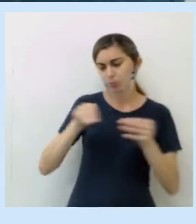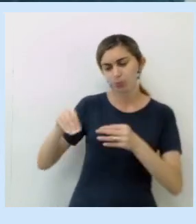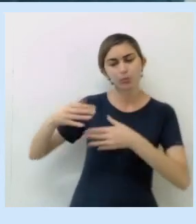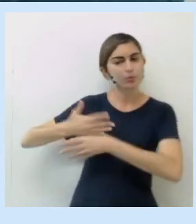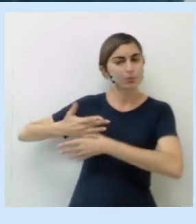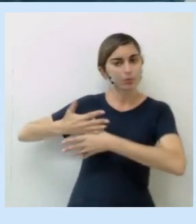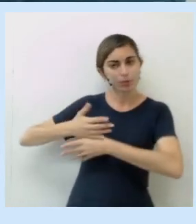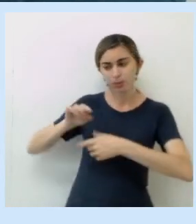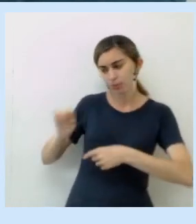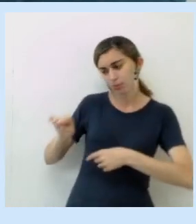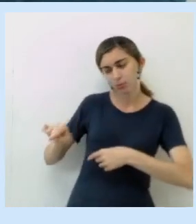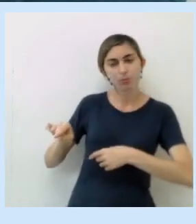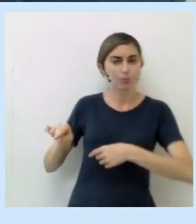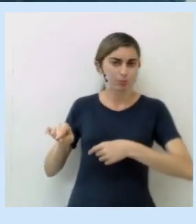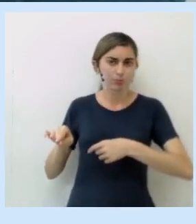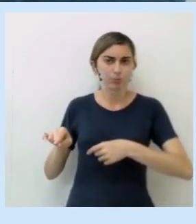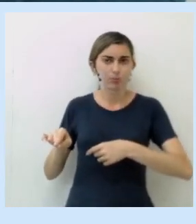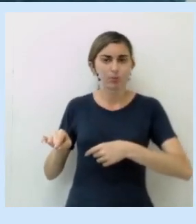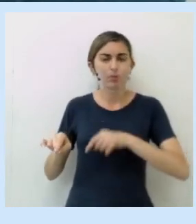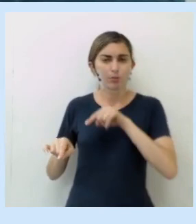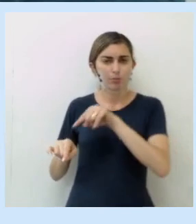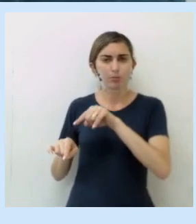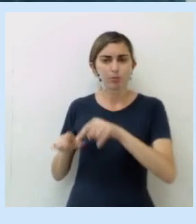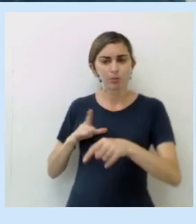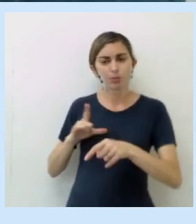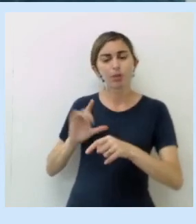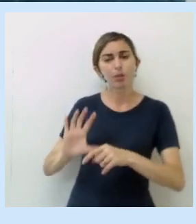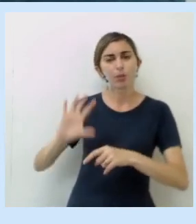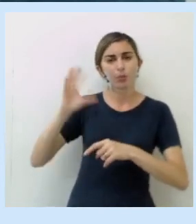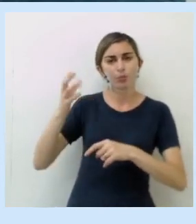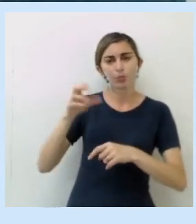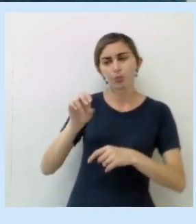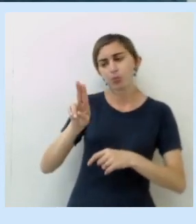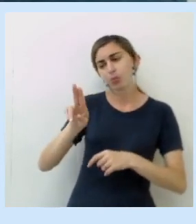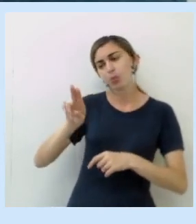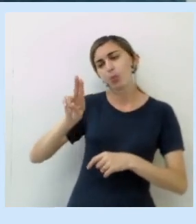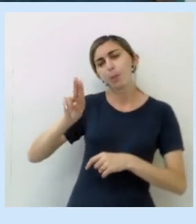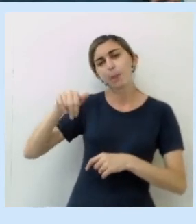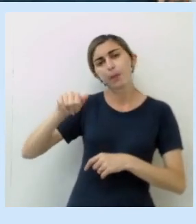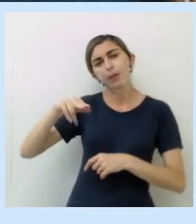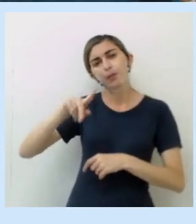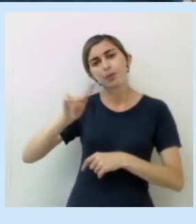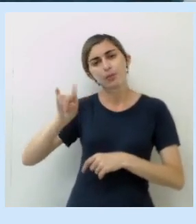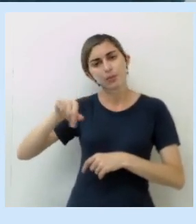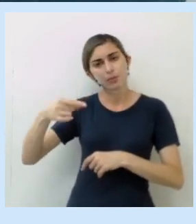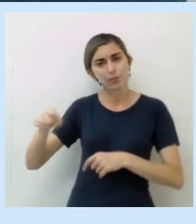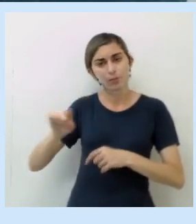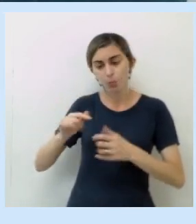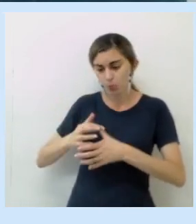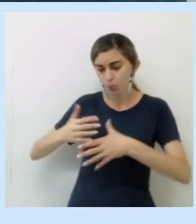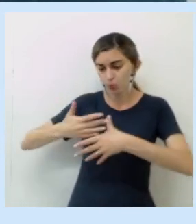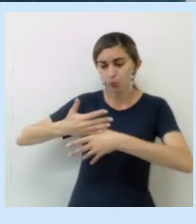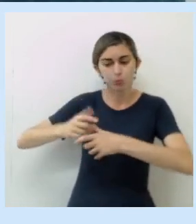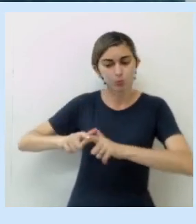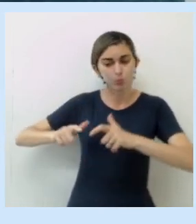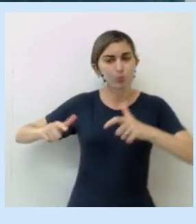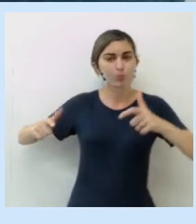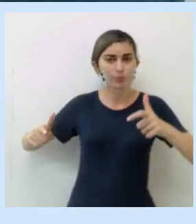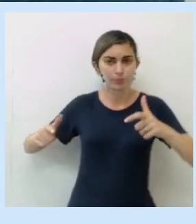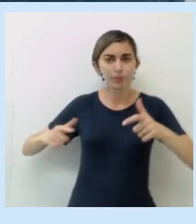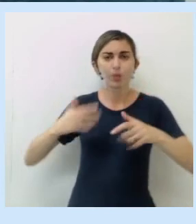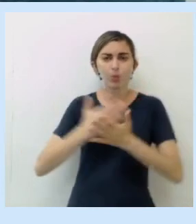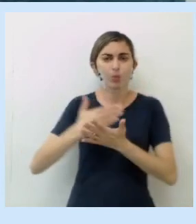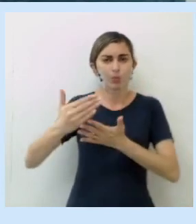a cidade, a gente tem aí, né, um fenômeno de urbanização acontecendo. Então ela iniciou nos países líderes